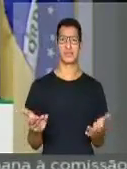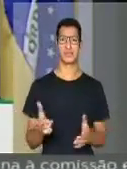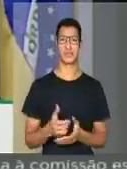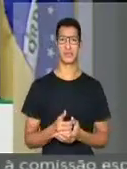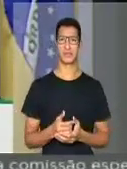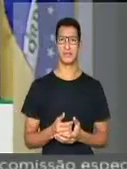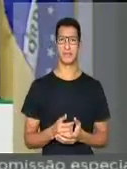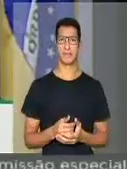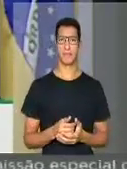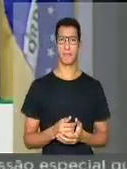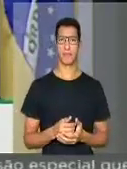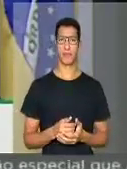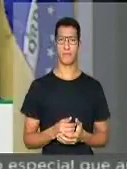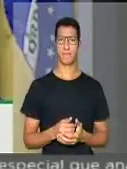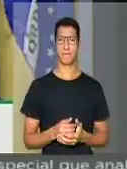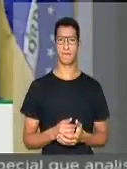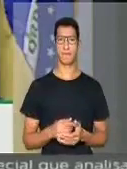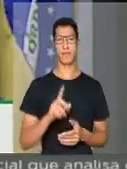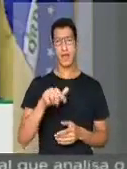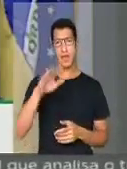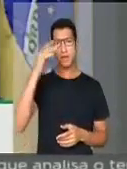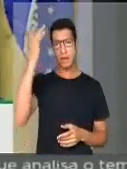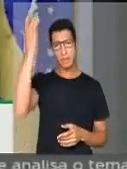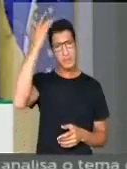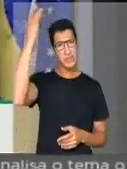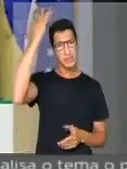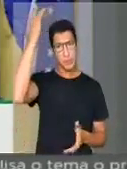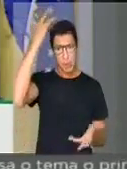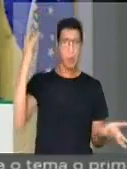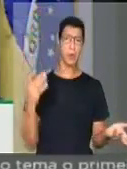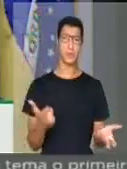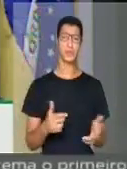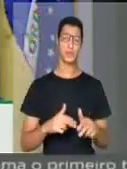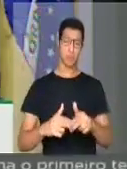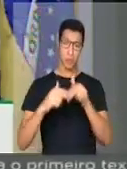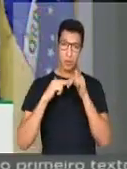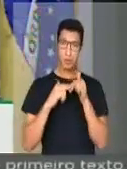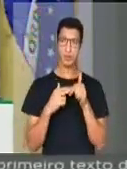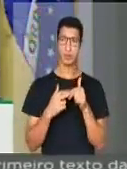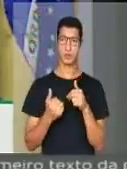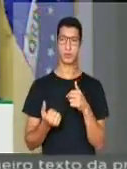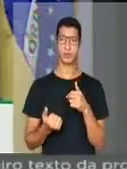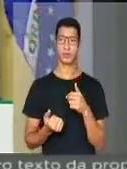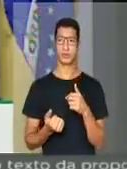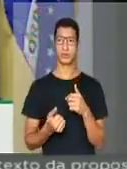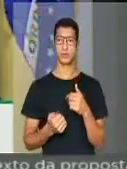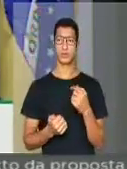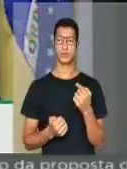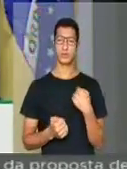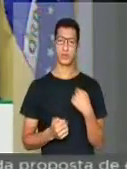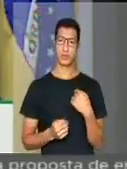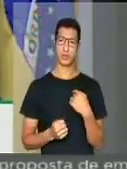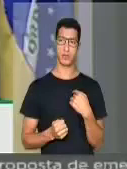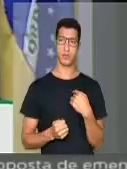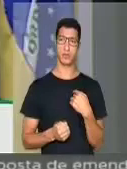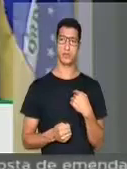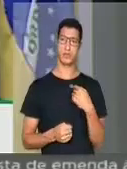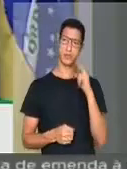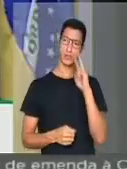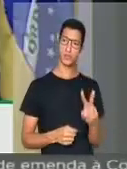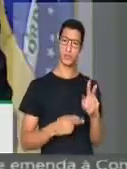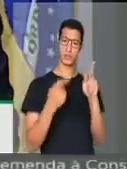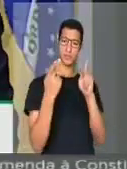aconteça. Isso é um absurdo. Por isso, eu vi